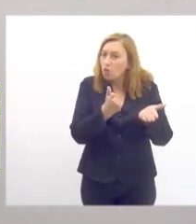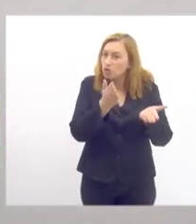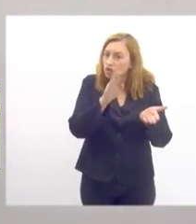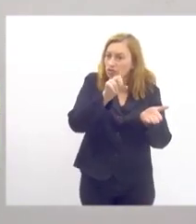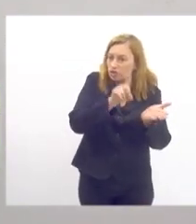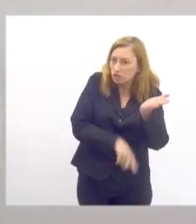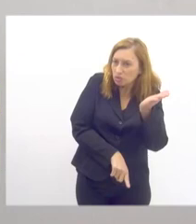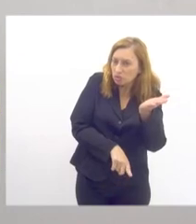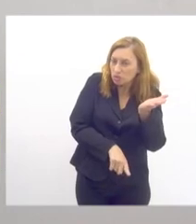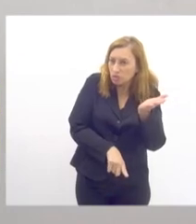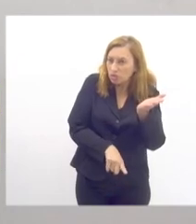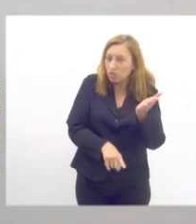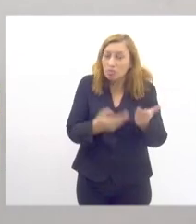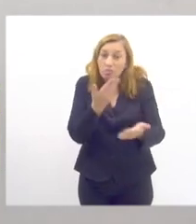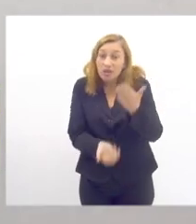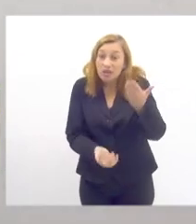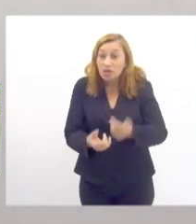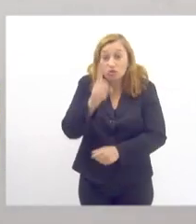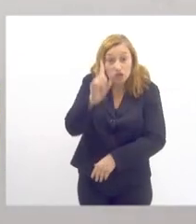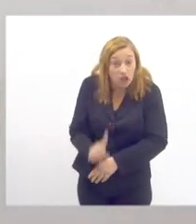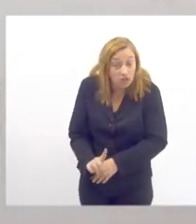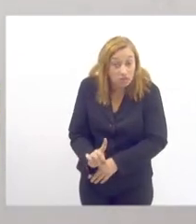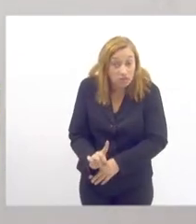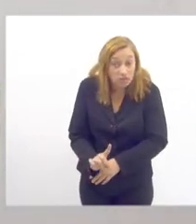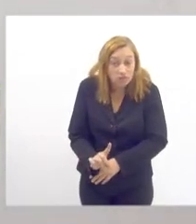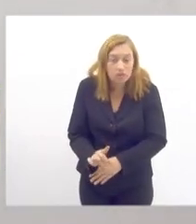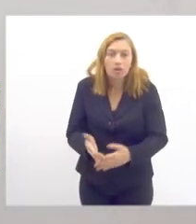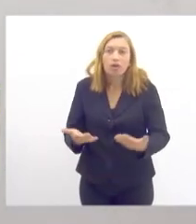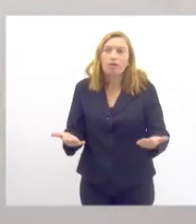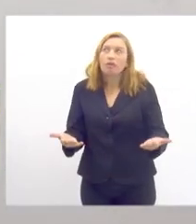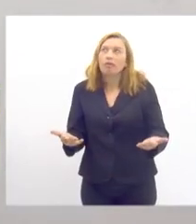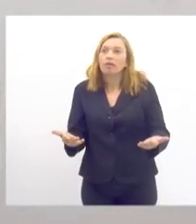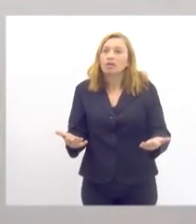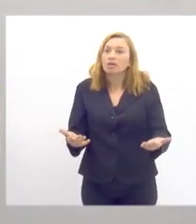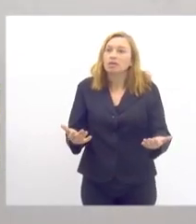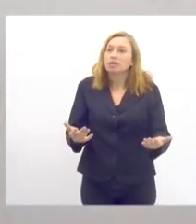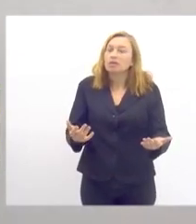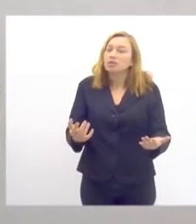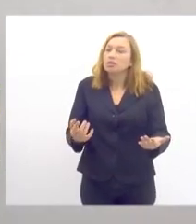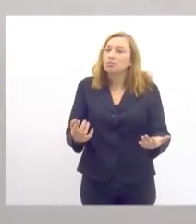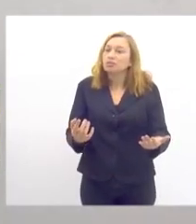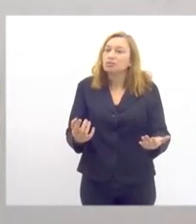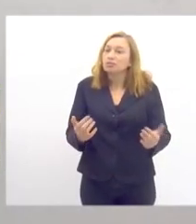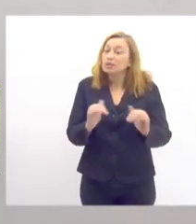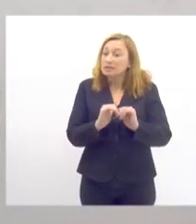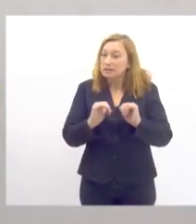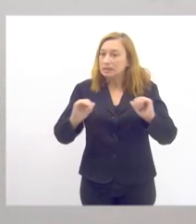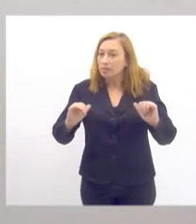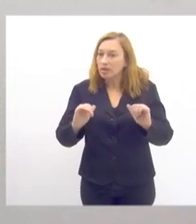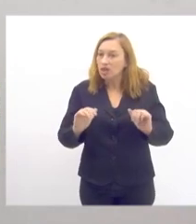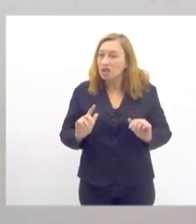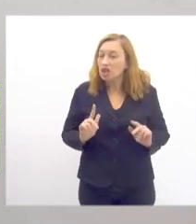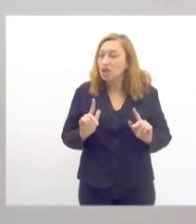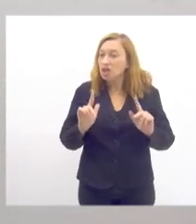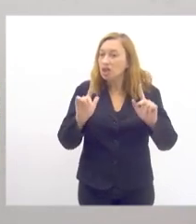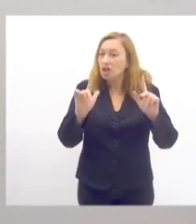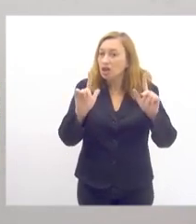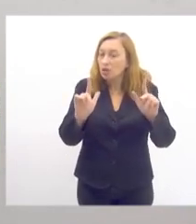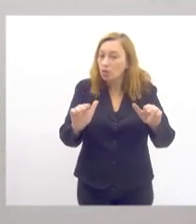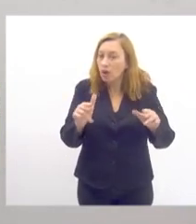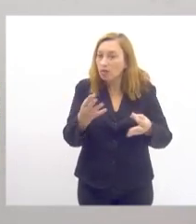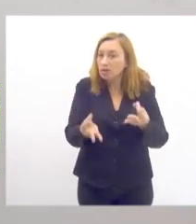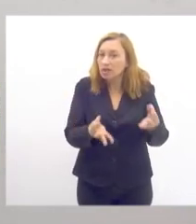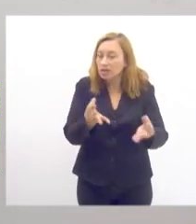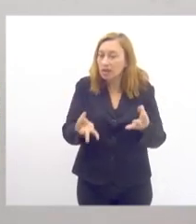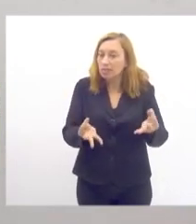pleiteando os seus direitos, uma questão de isonomia, iguais com tratamentos iguais. A gente